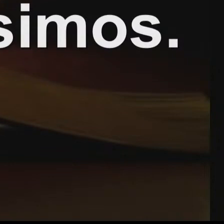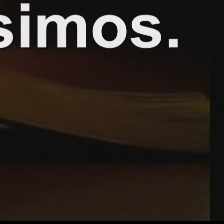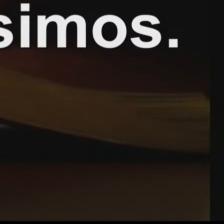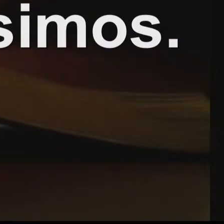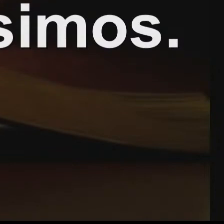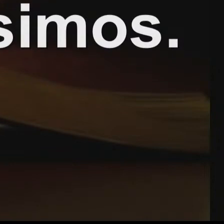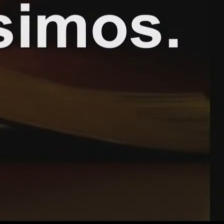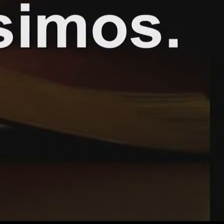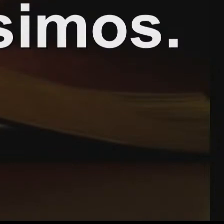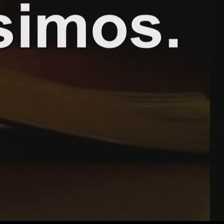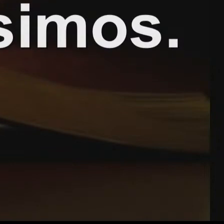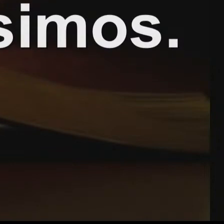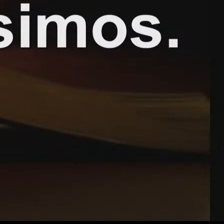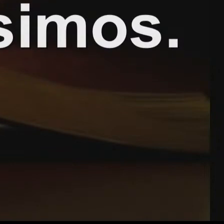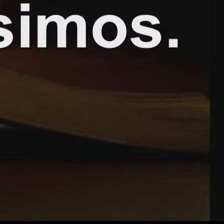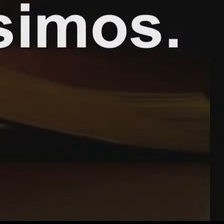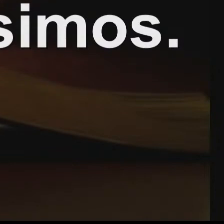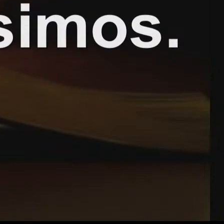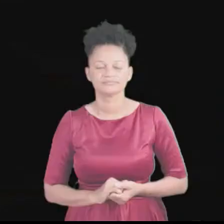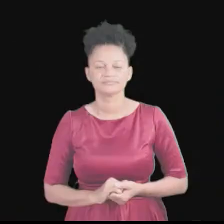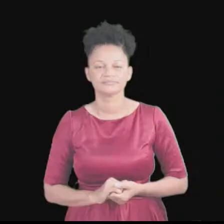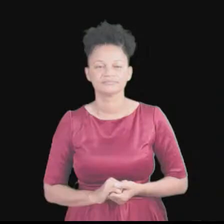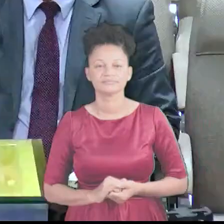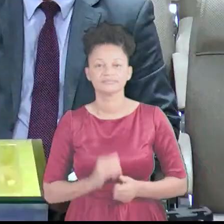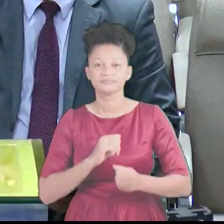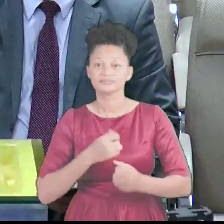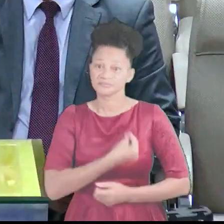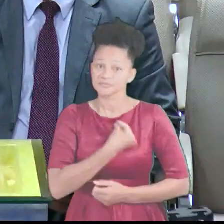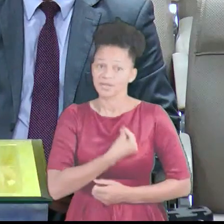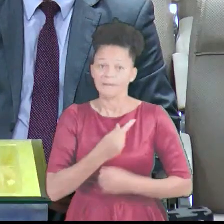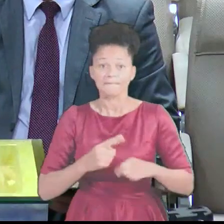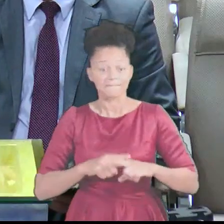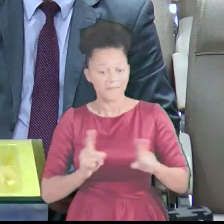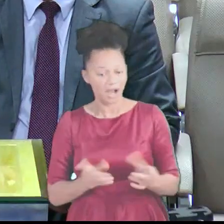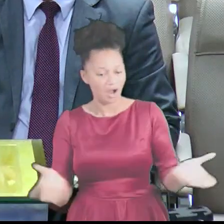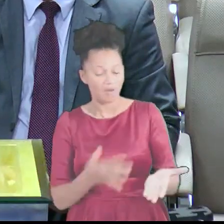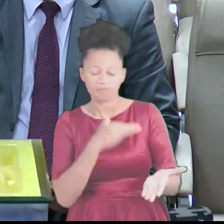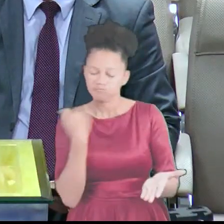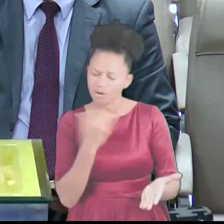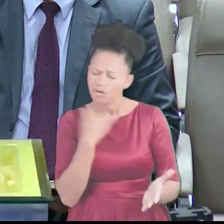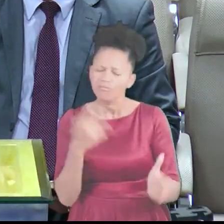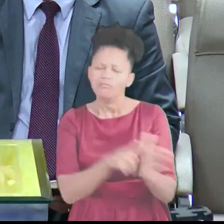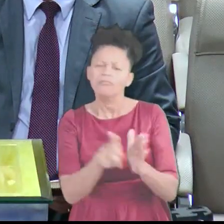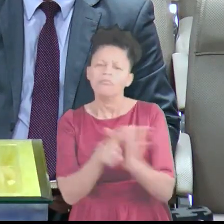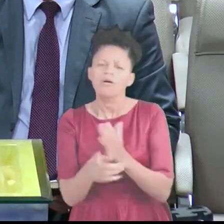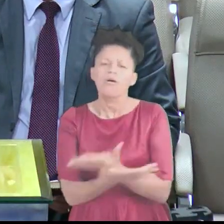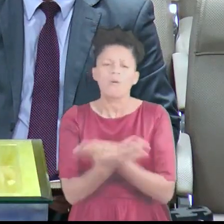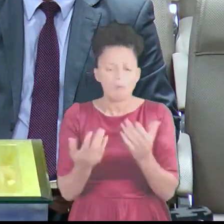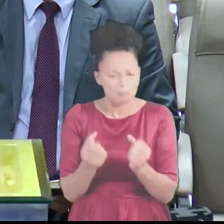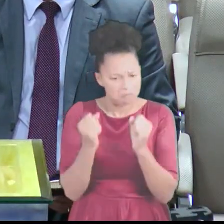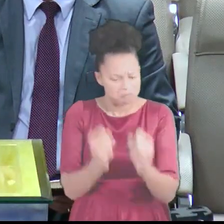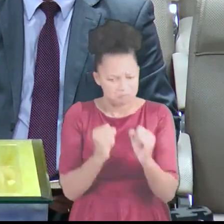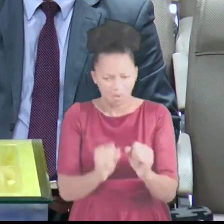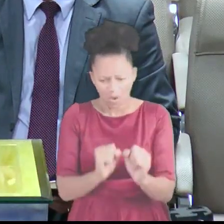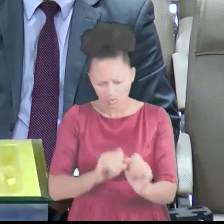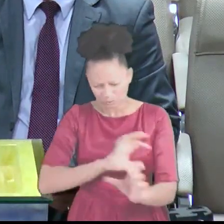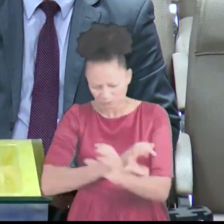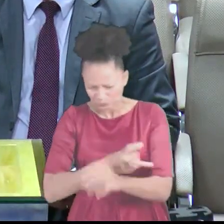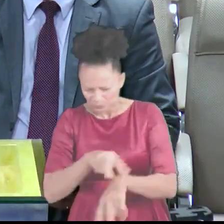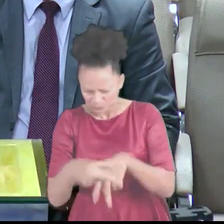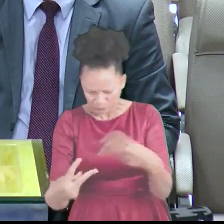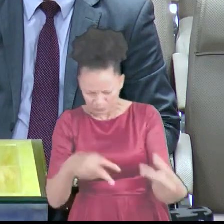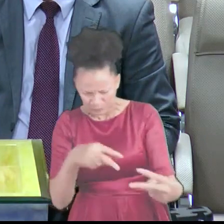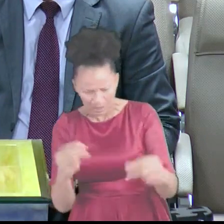isso aí foi vivo? Que um dia isso aí estava vivo, mas agora estão mortos? Eu te pergunto, poderão reviver